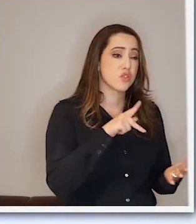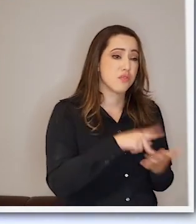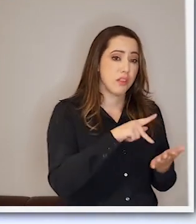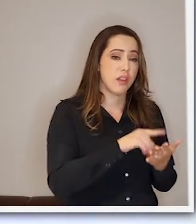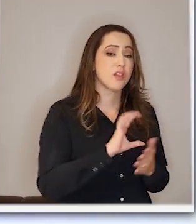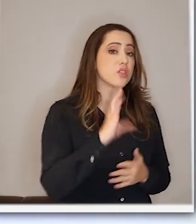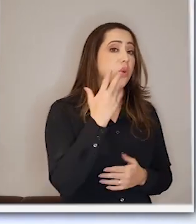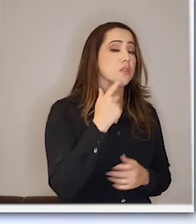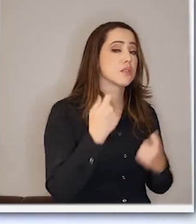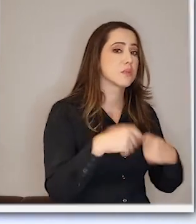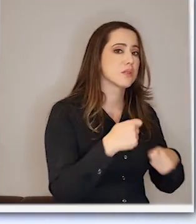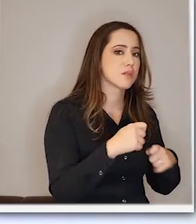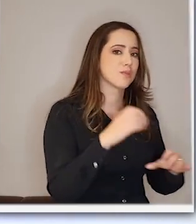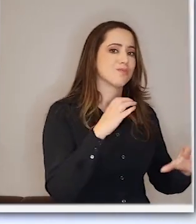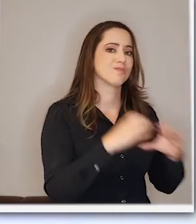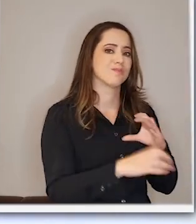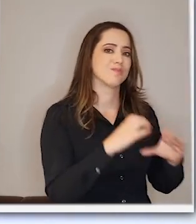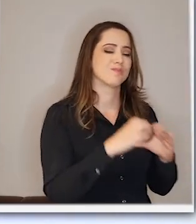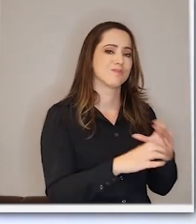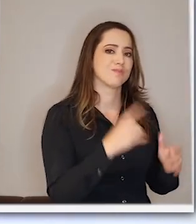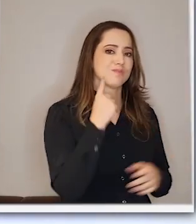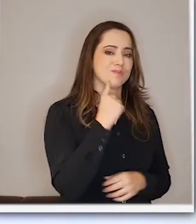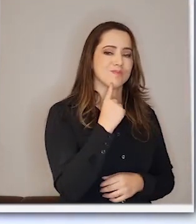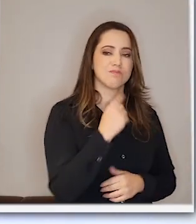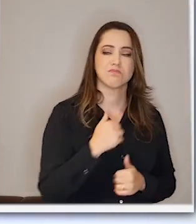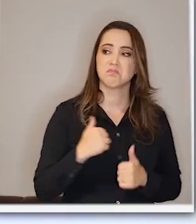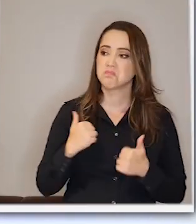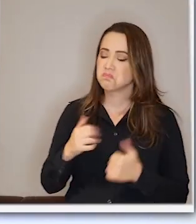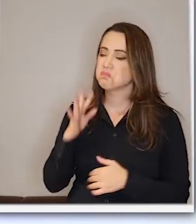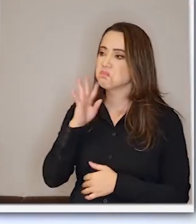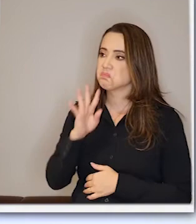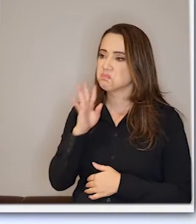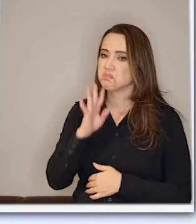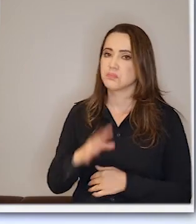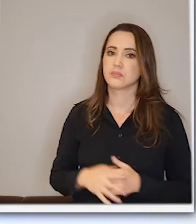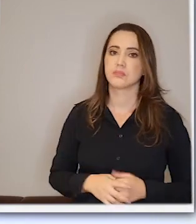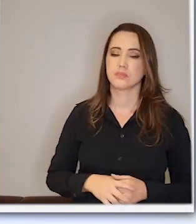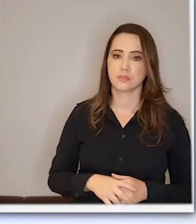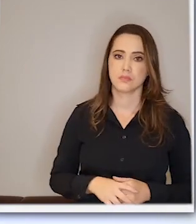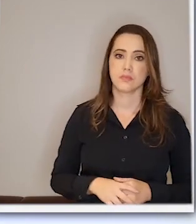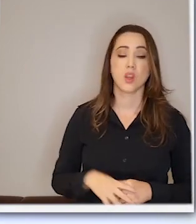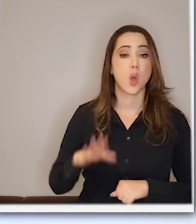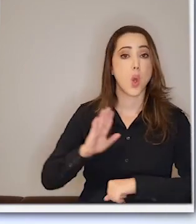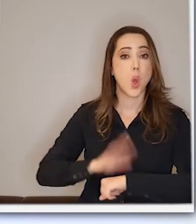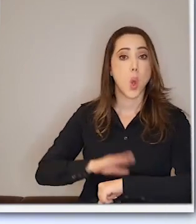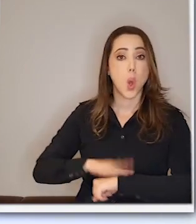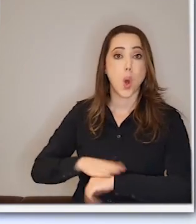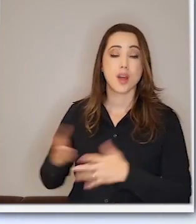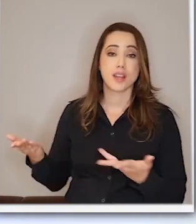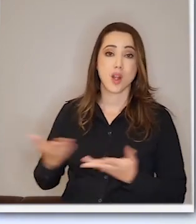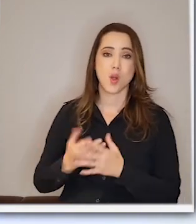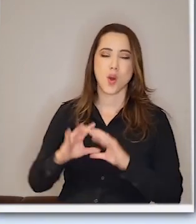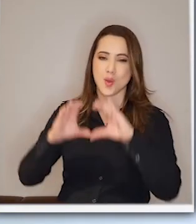ele entra em momentos estratégicos. Mas para a interação no cotidiano, basta você saber